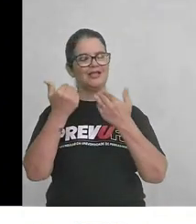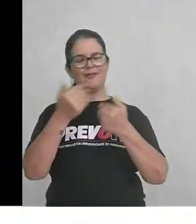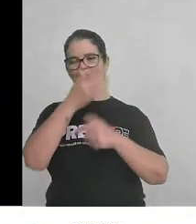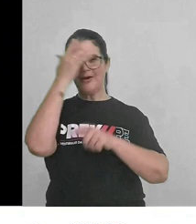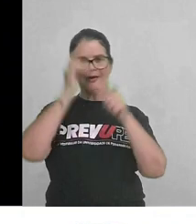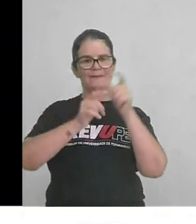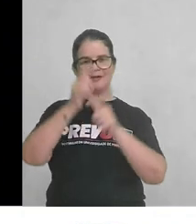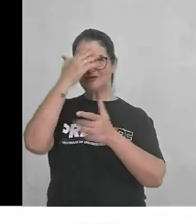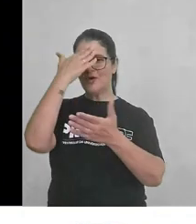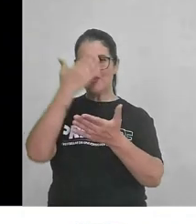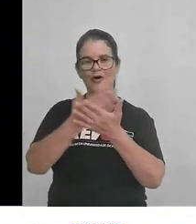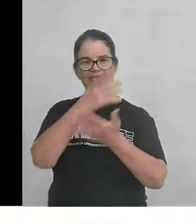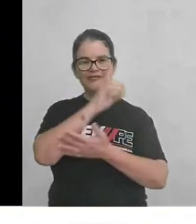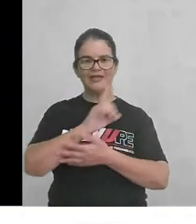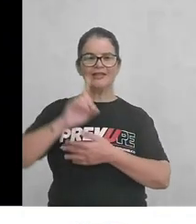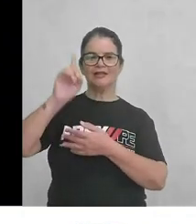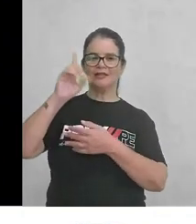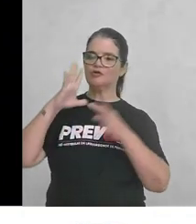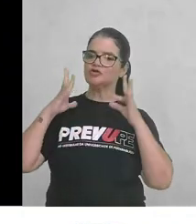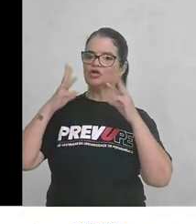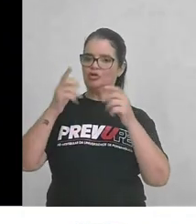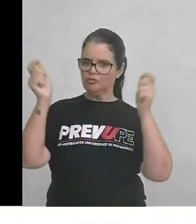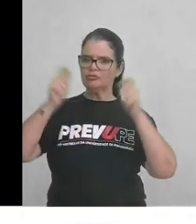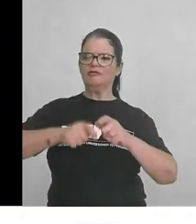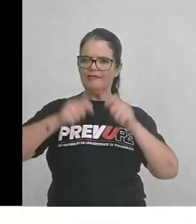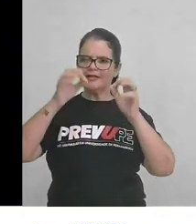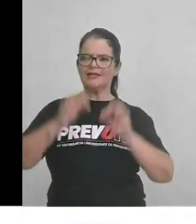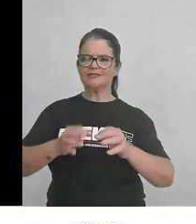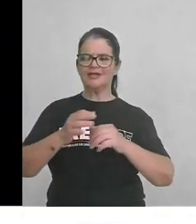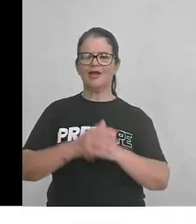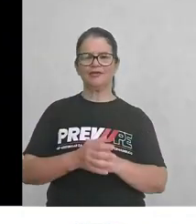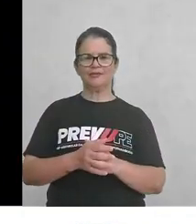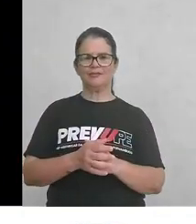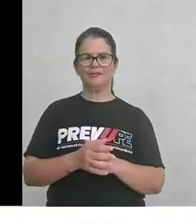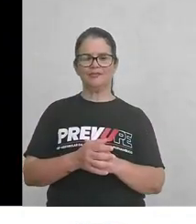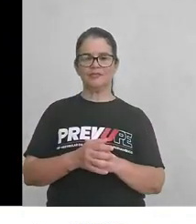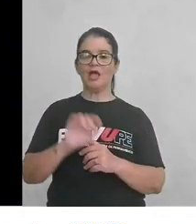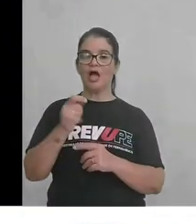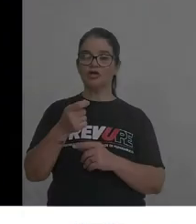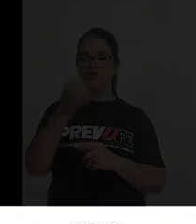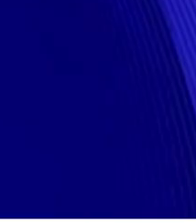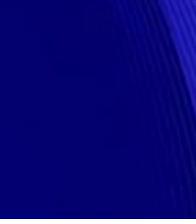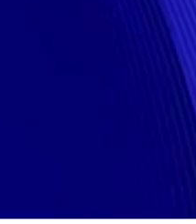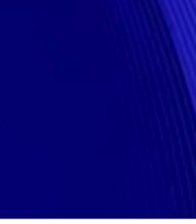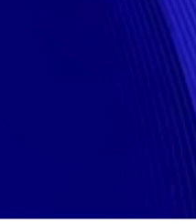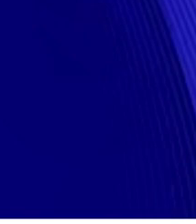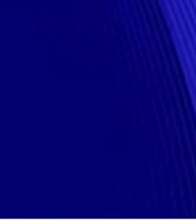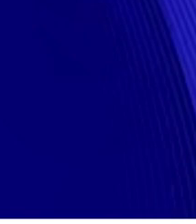A chave do sucesso é a persistência. Até a próxima, pessoal.